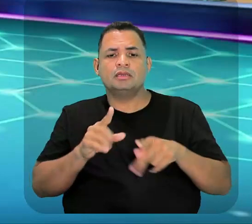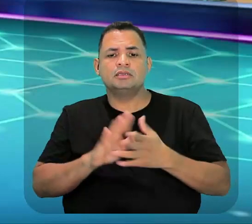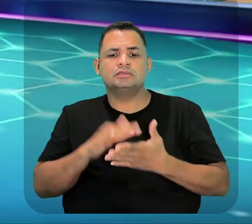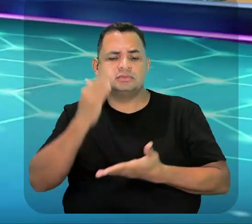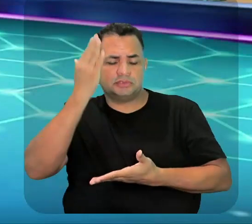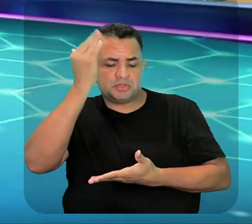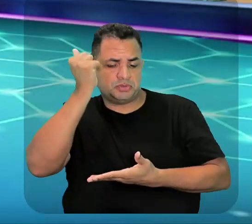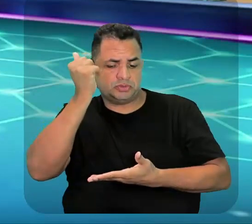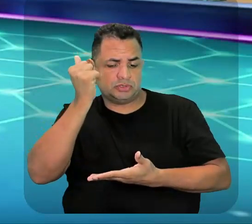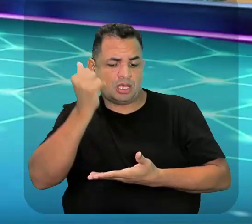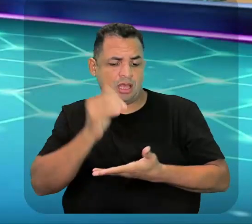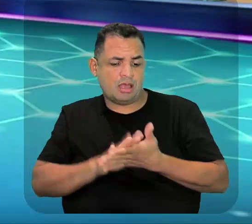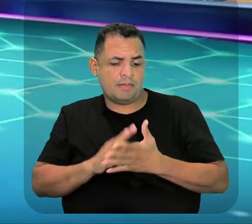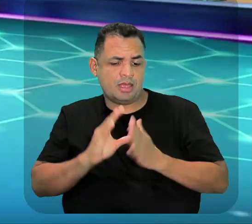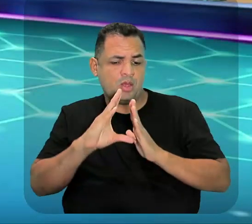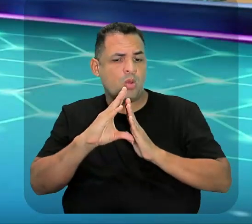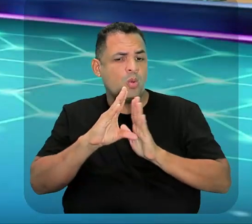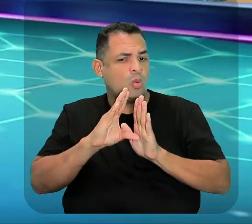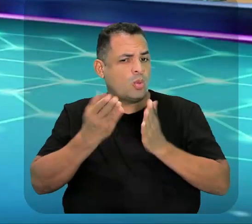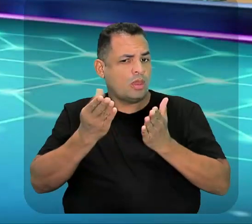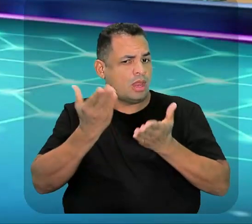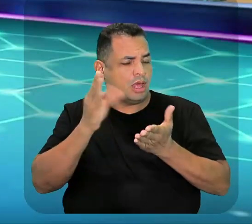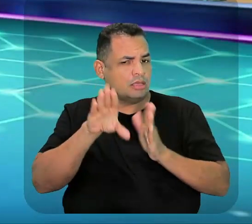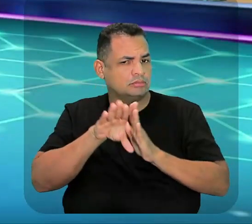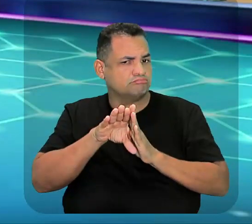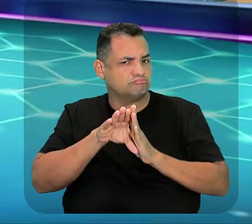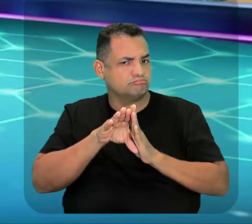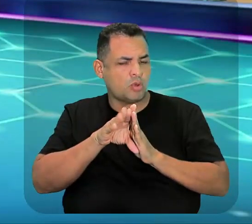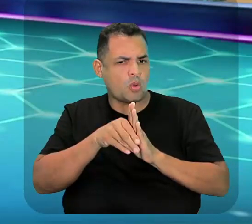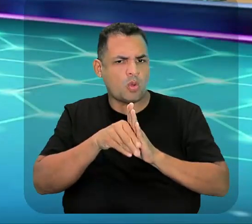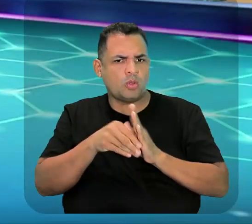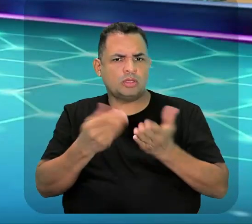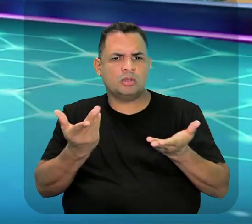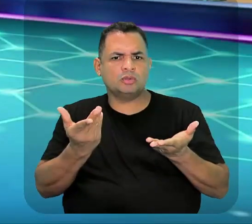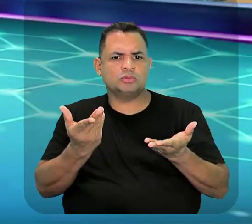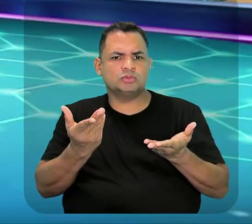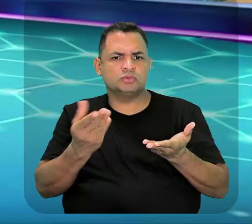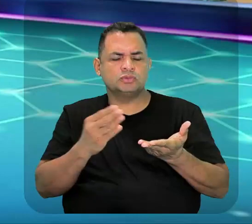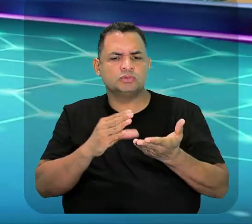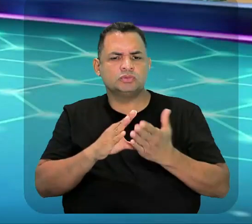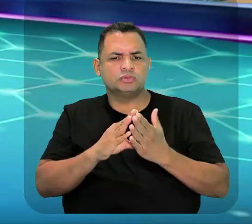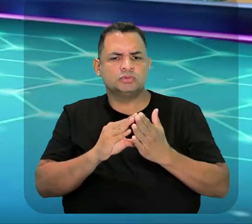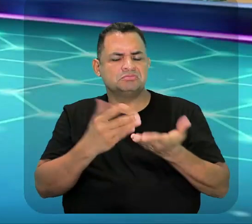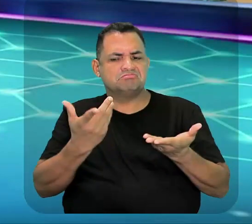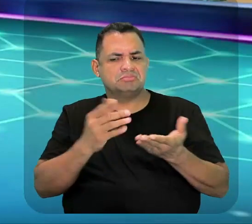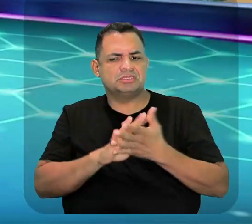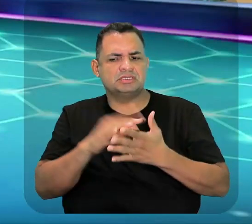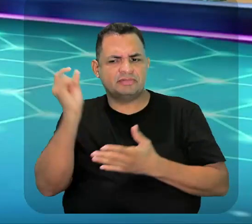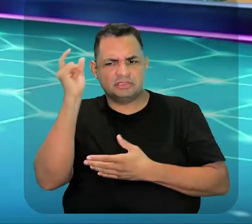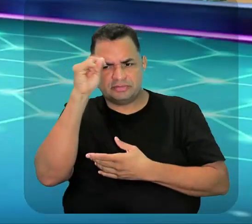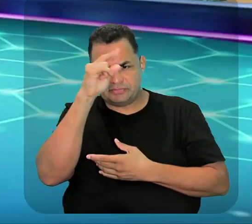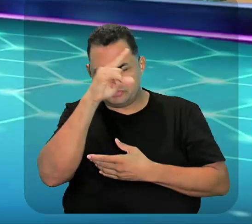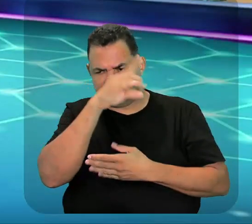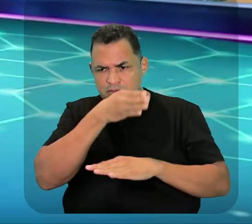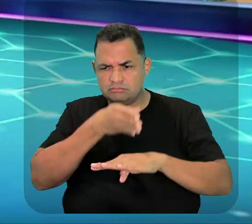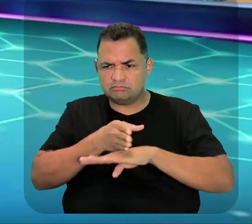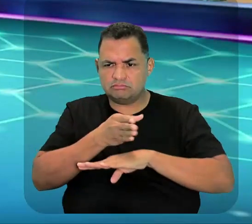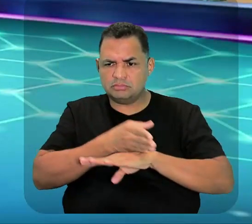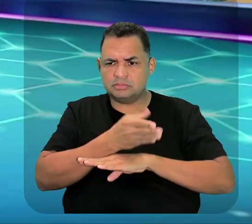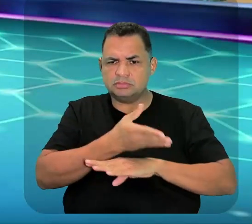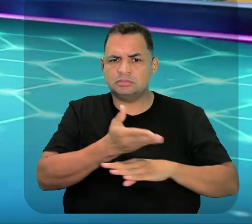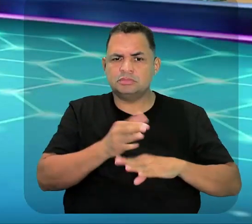tem domínio desse conteúdo lá da nossa unidade 1, você vai ter dificuldade de participar